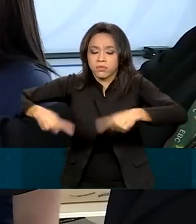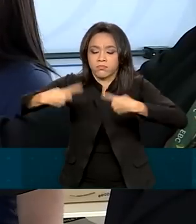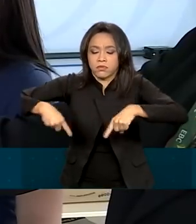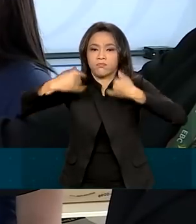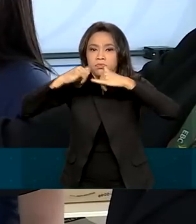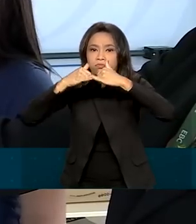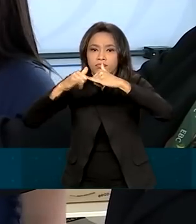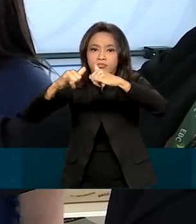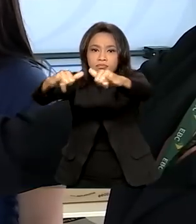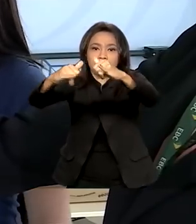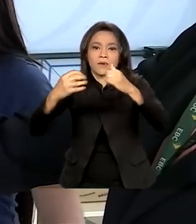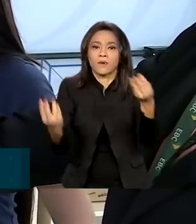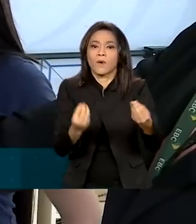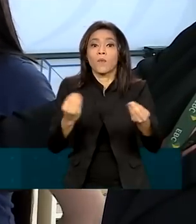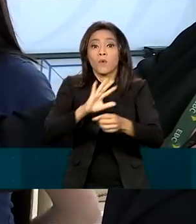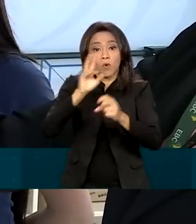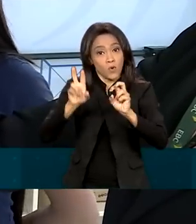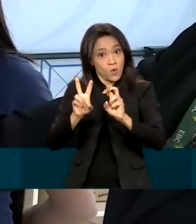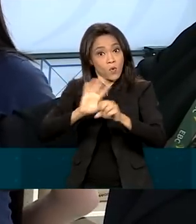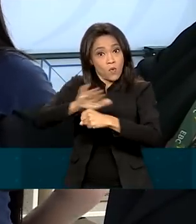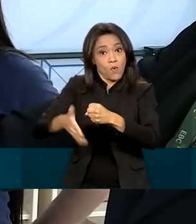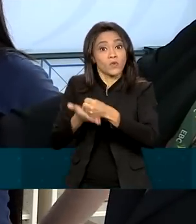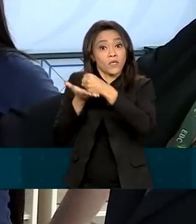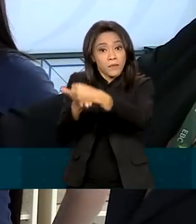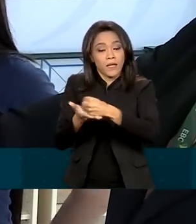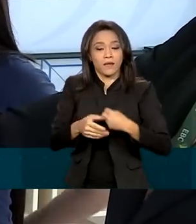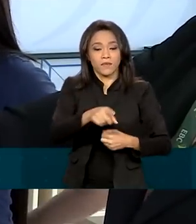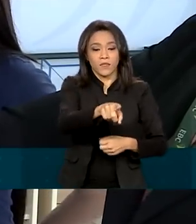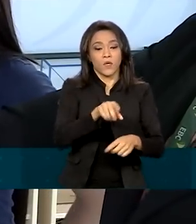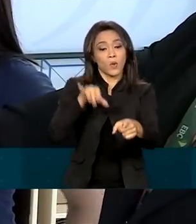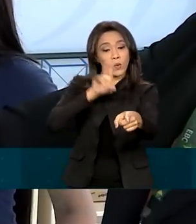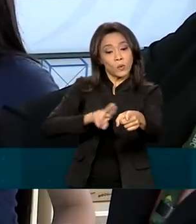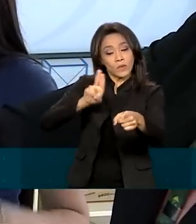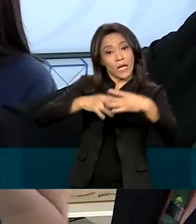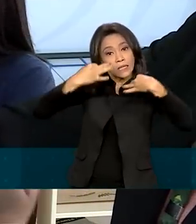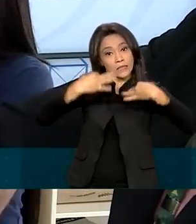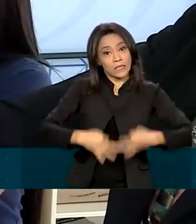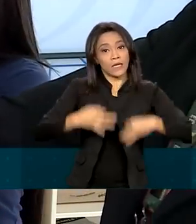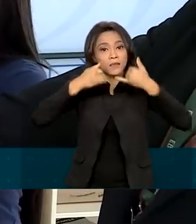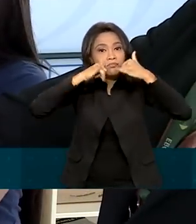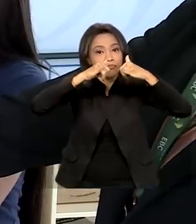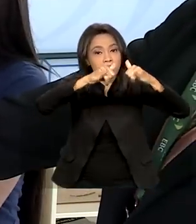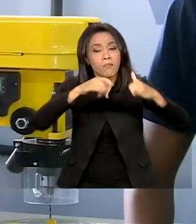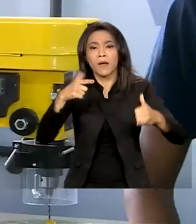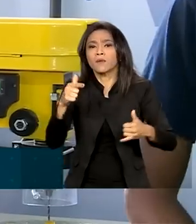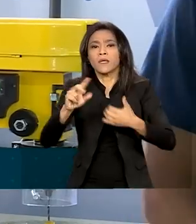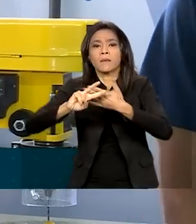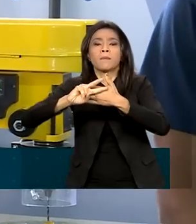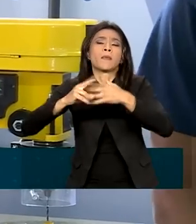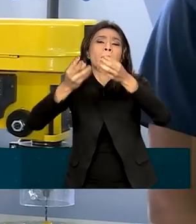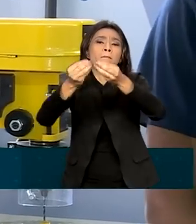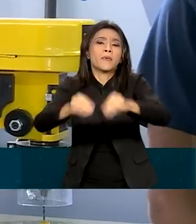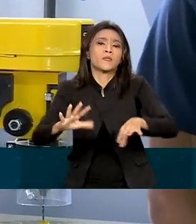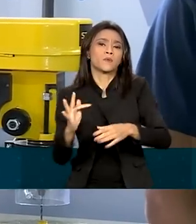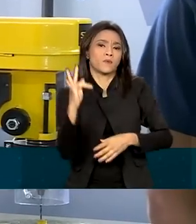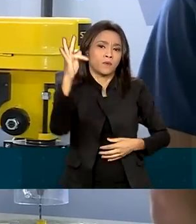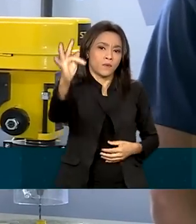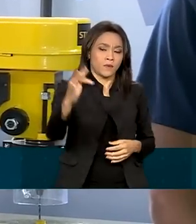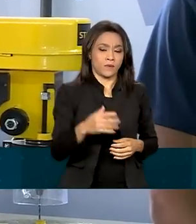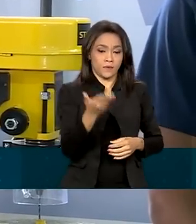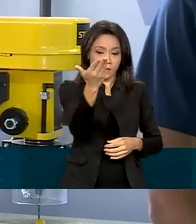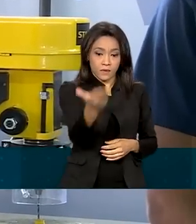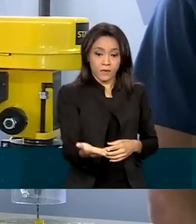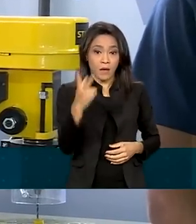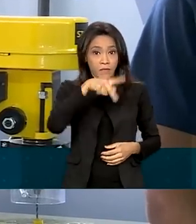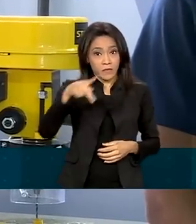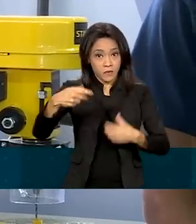A sustentabilidade, a gente tem que usar a energia da forma correta para não ter prejuízos no futuro. A professora conta que os trabalhos